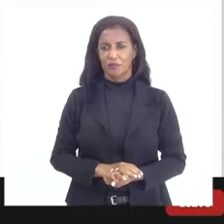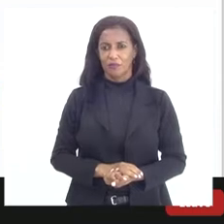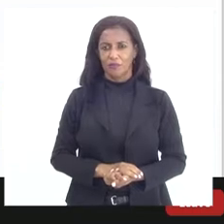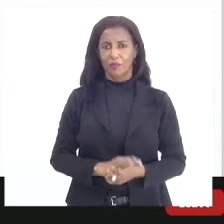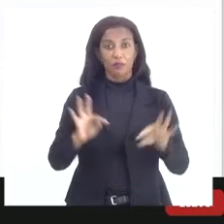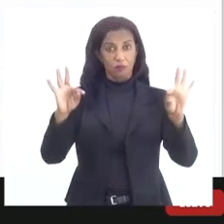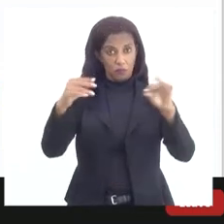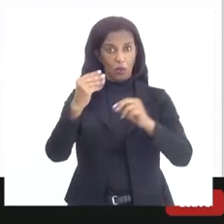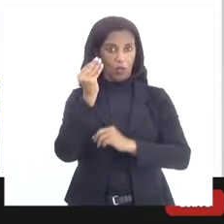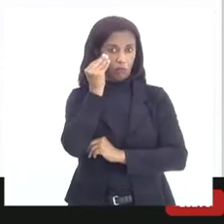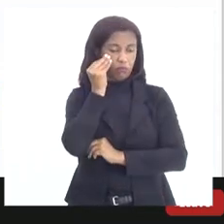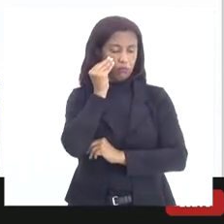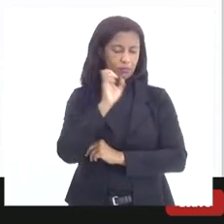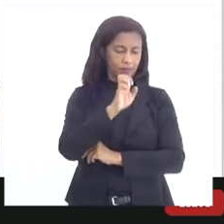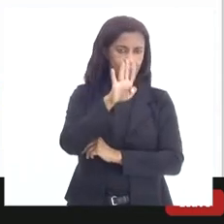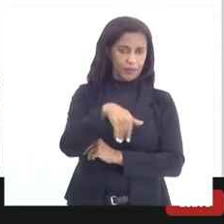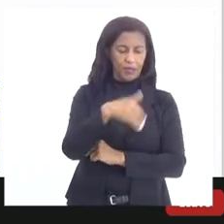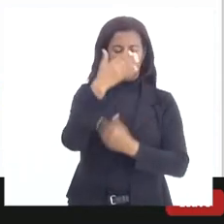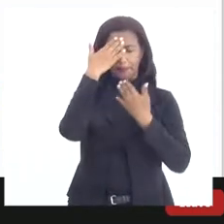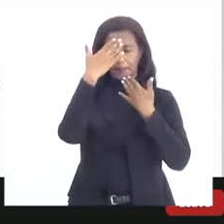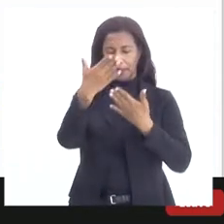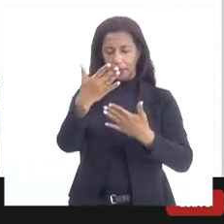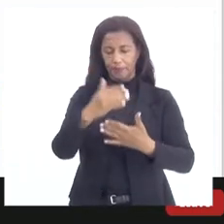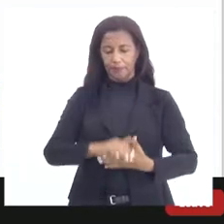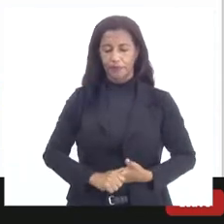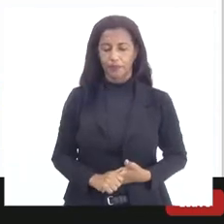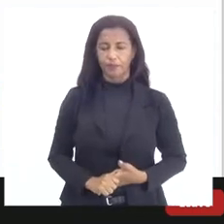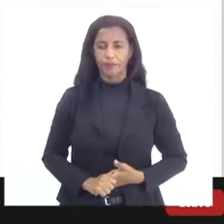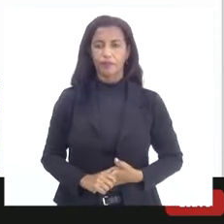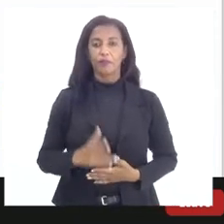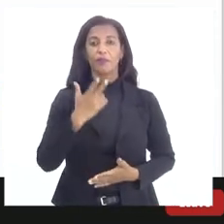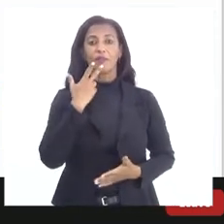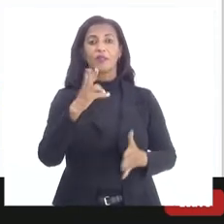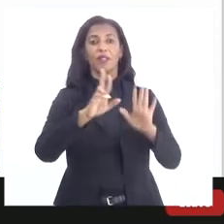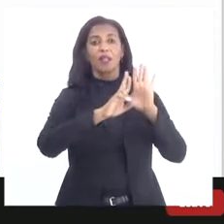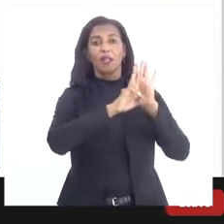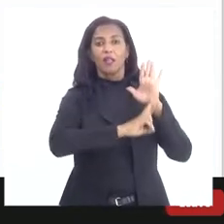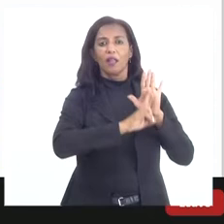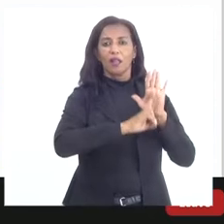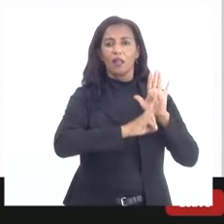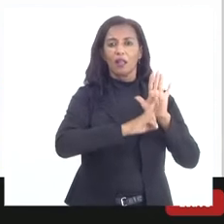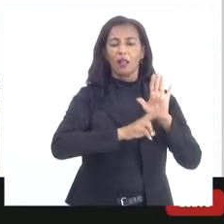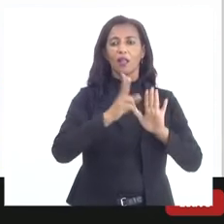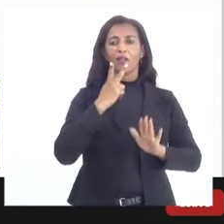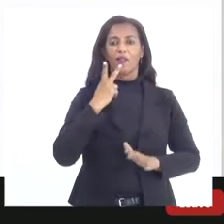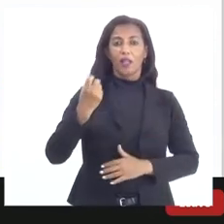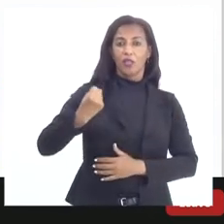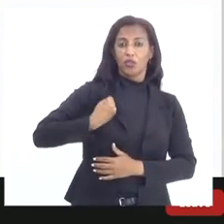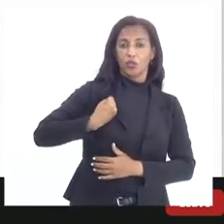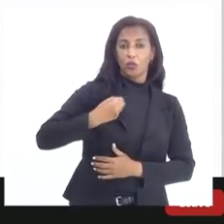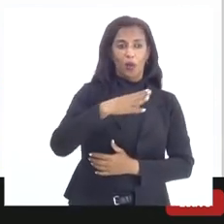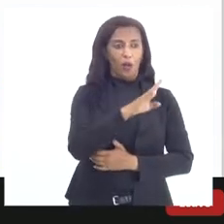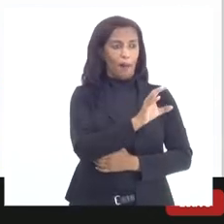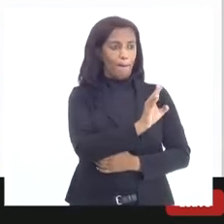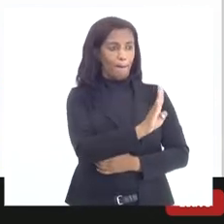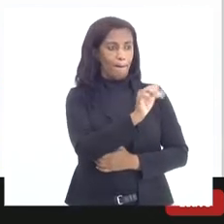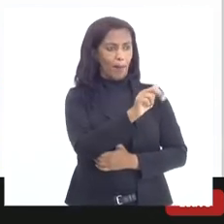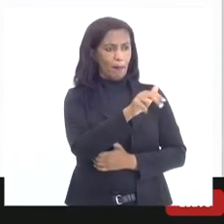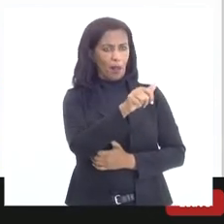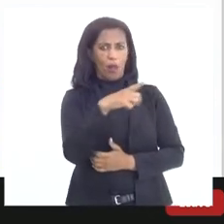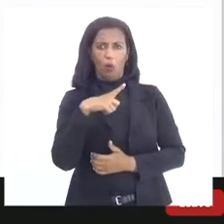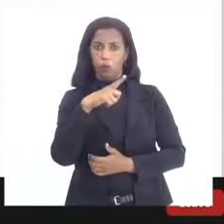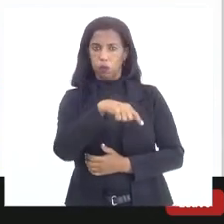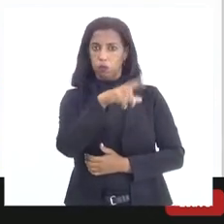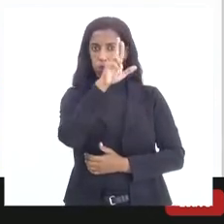Todos estão vendo, professora. Ok, muito obrigada. A gente fala de relatórios, a gente fala de números, o Babalaô Ivani tem